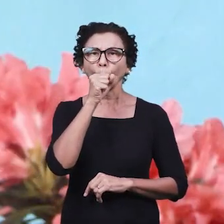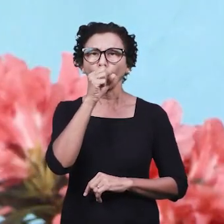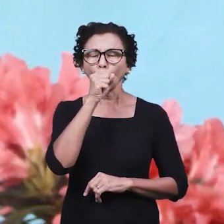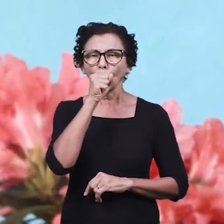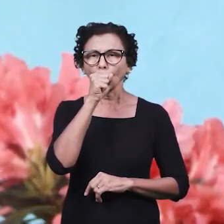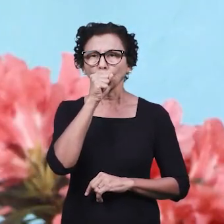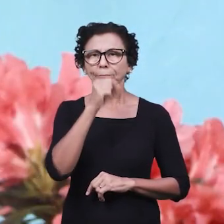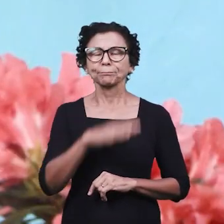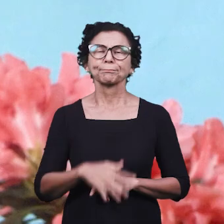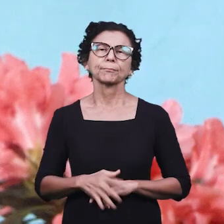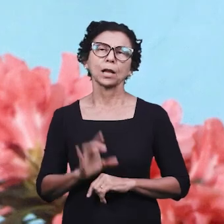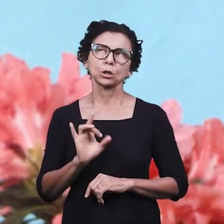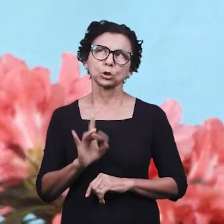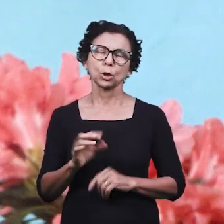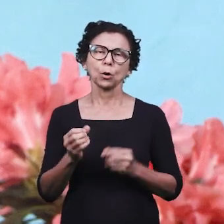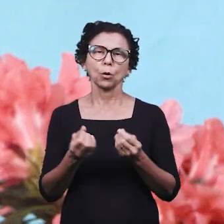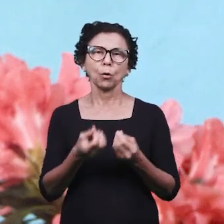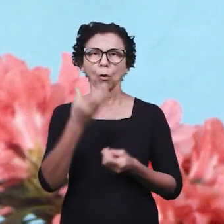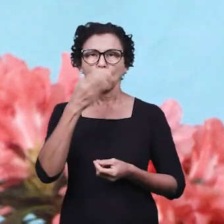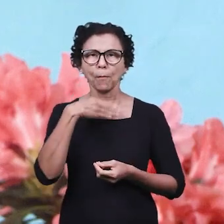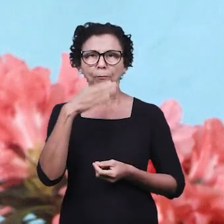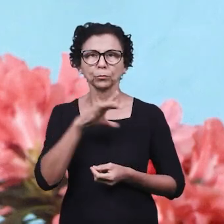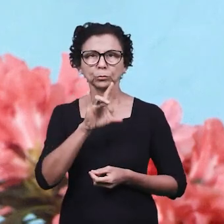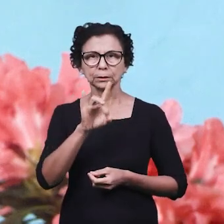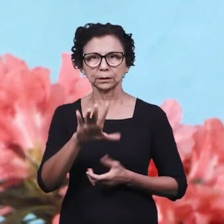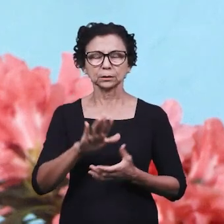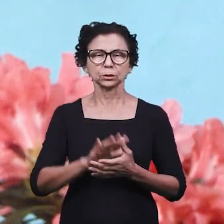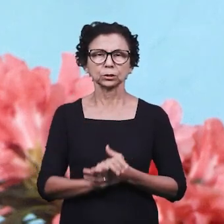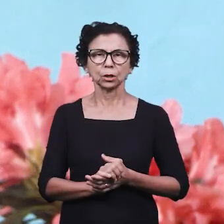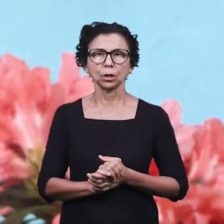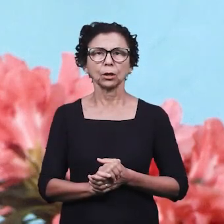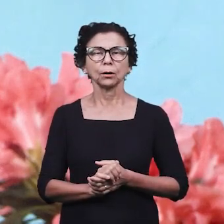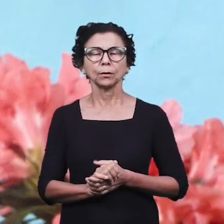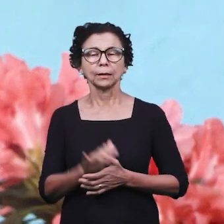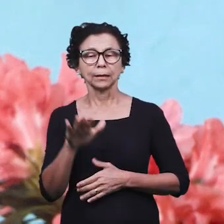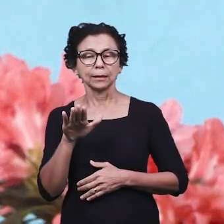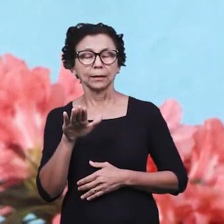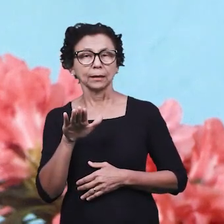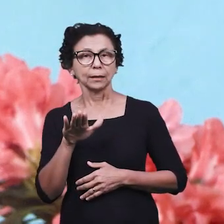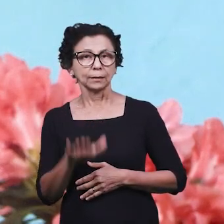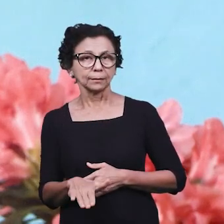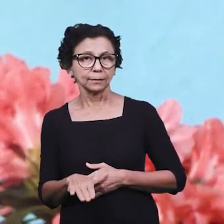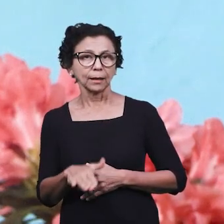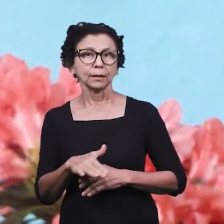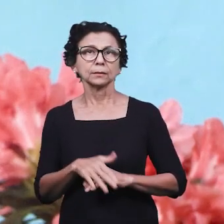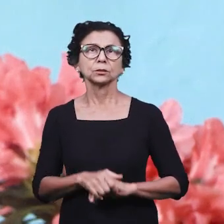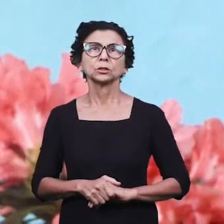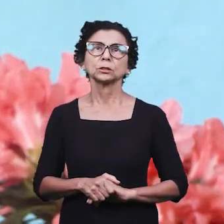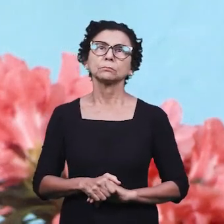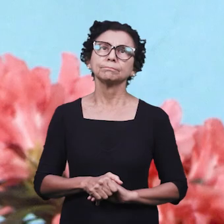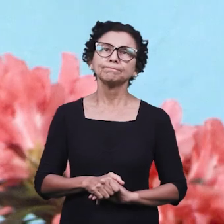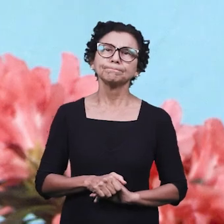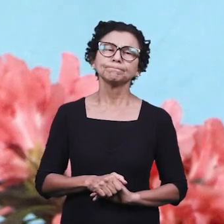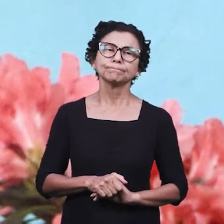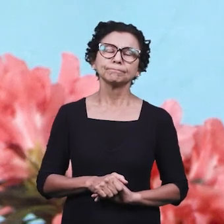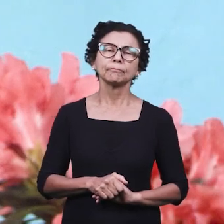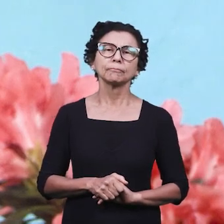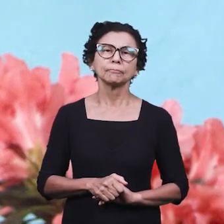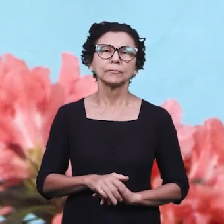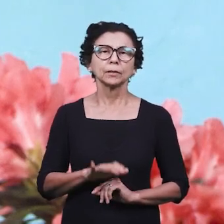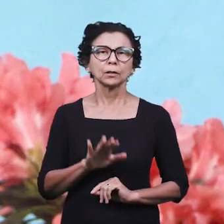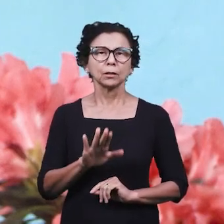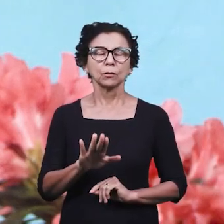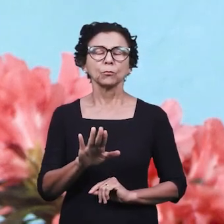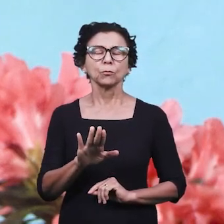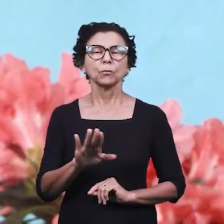num café da manhã puro, né, ou num lanche da tarde sem um acompanhamento, eu vou optar por fazer esse consumo após as grandes